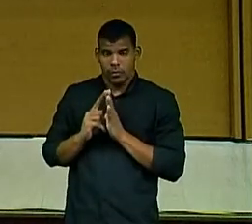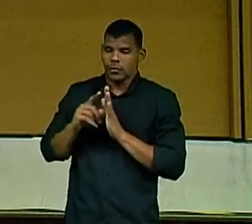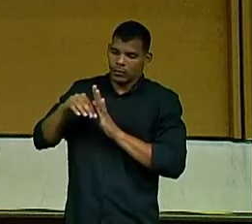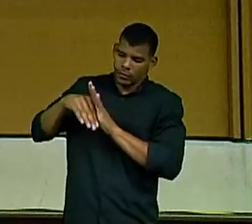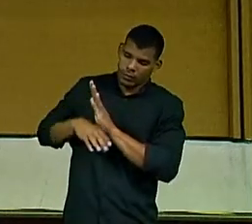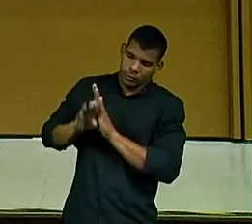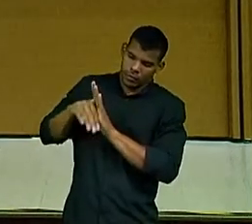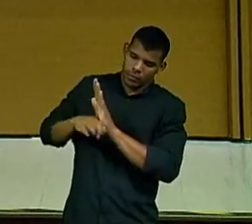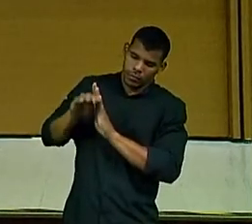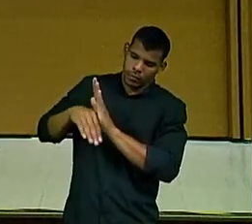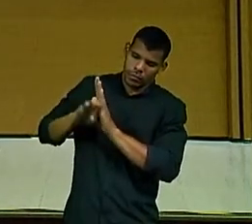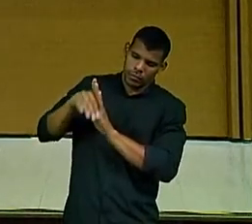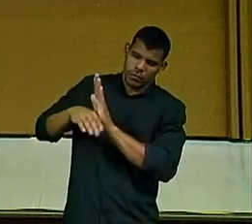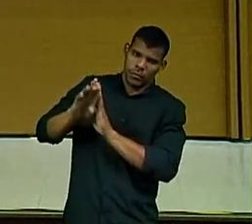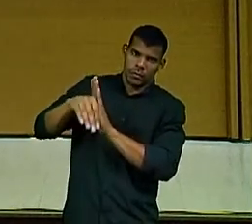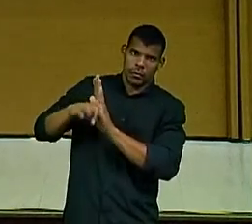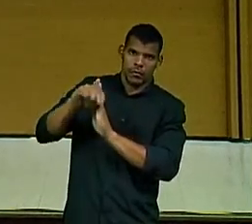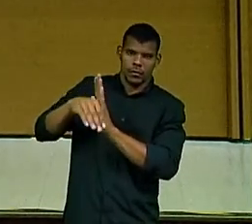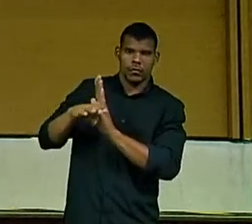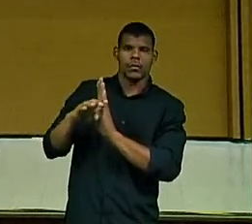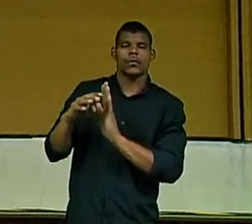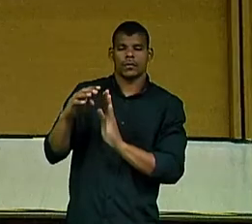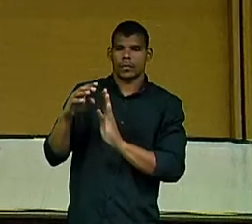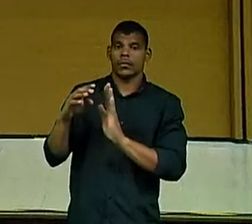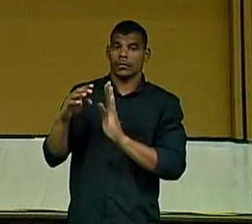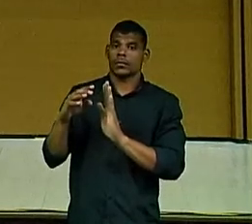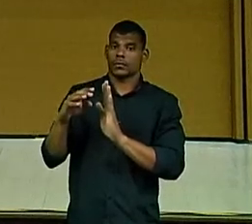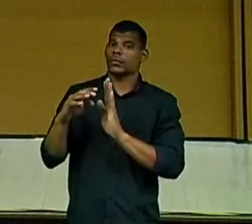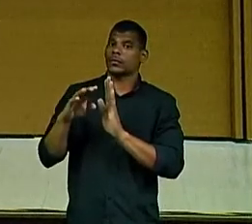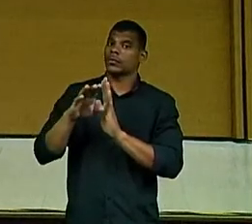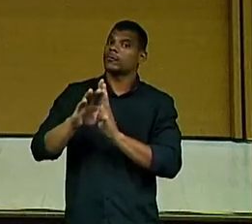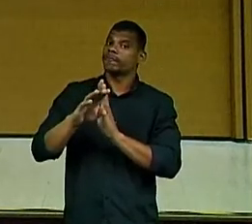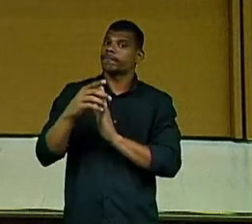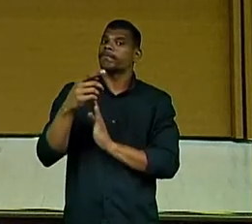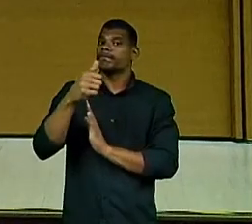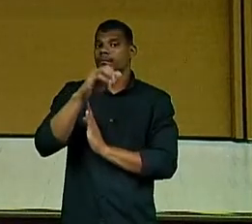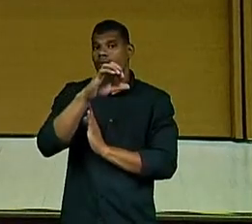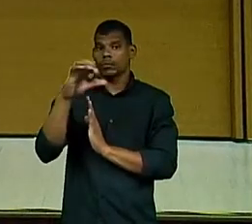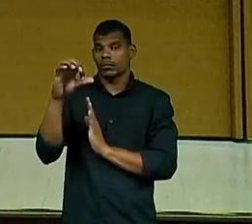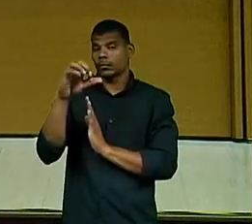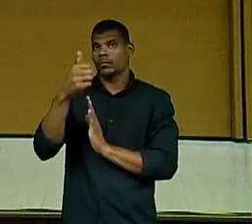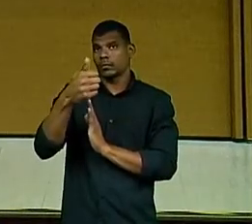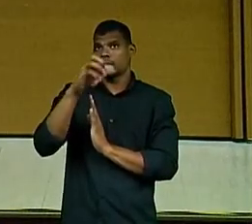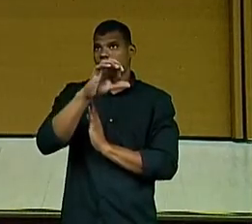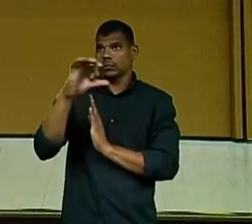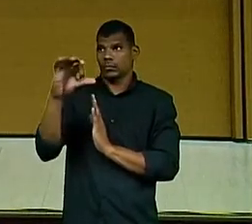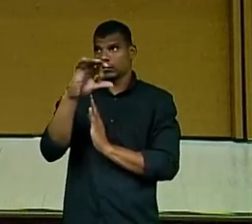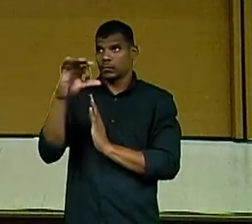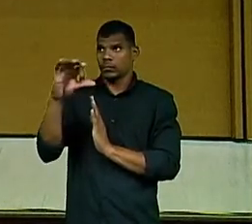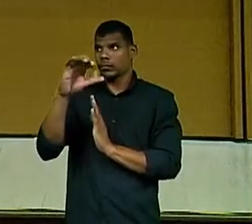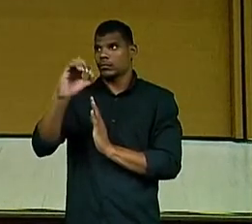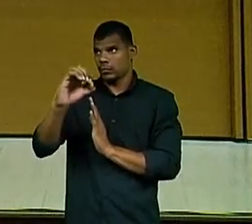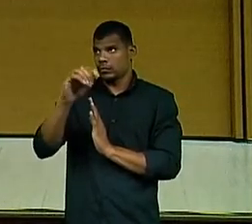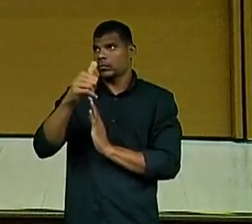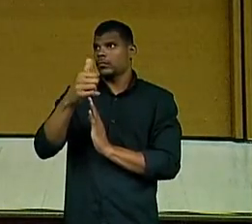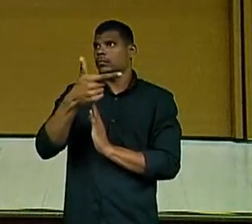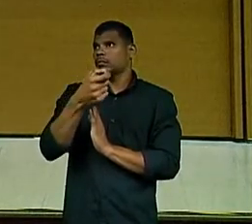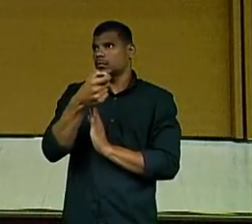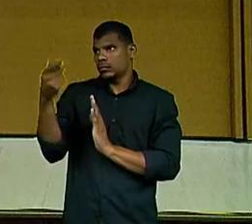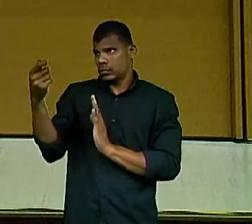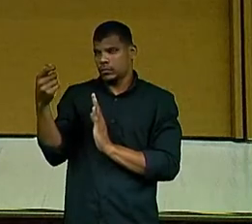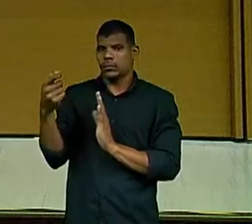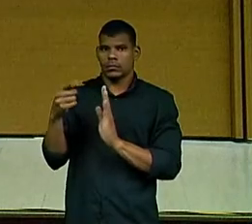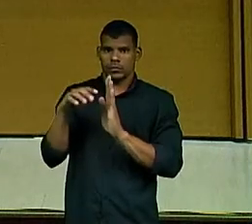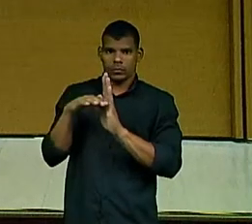tá vivendo um momento Nós ainda estamos vivendo as consequências por exemplo de uma dívida